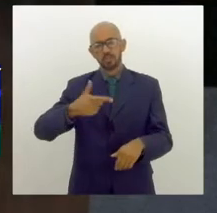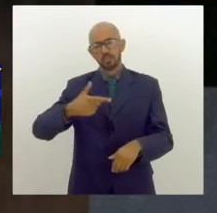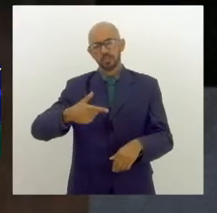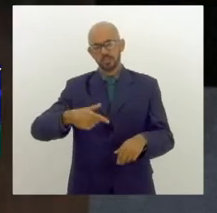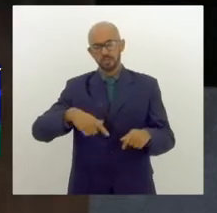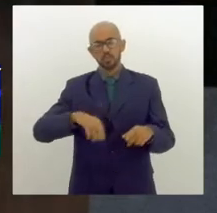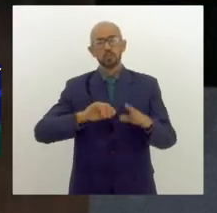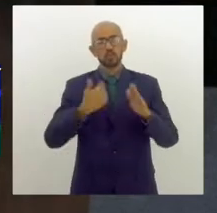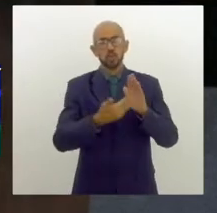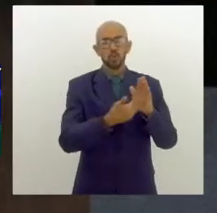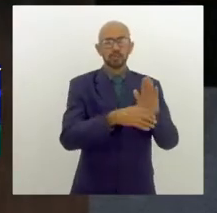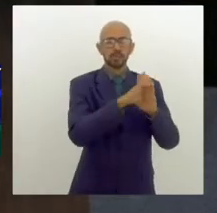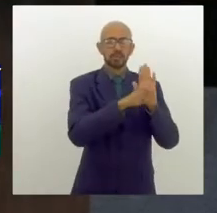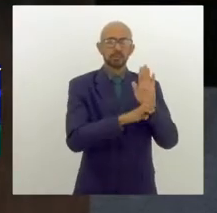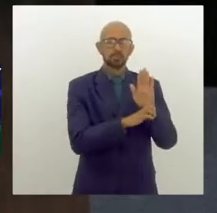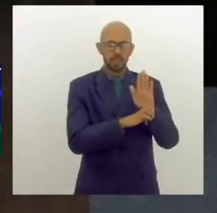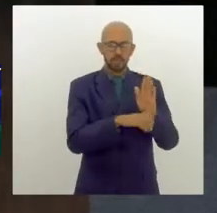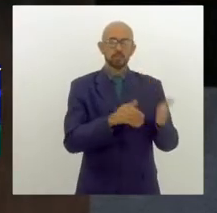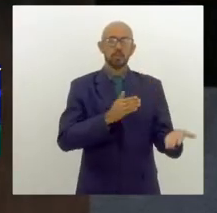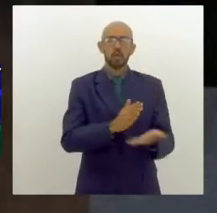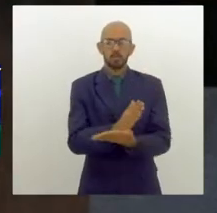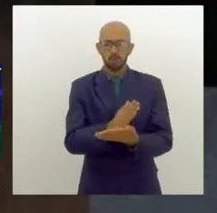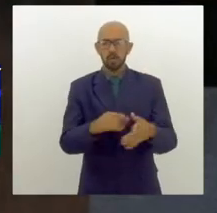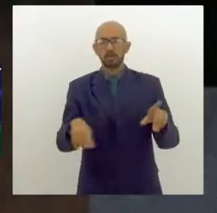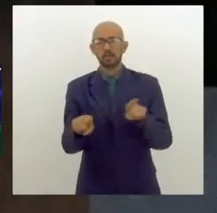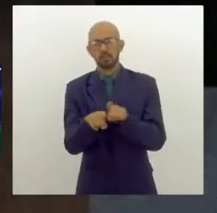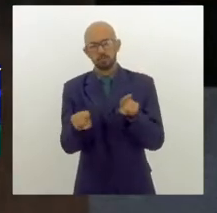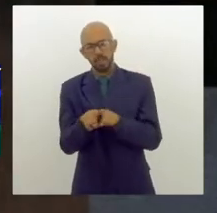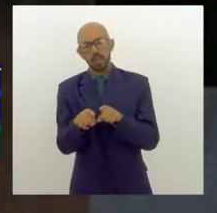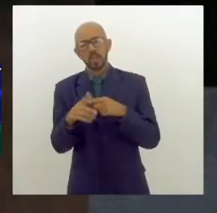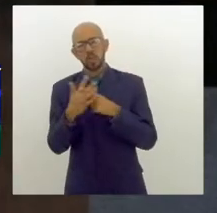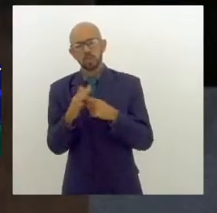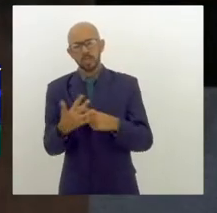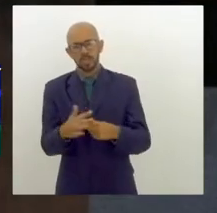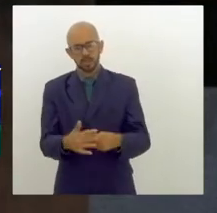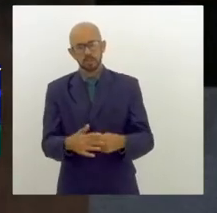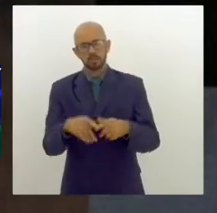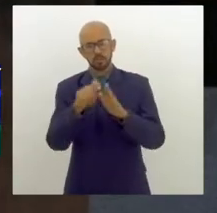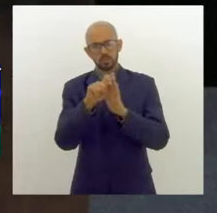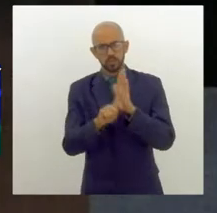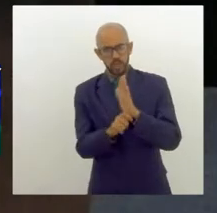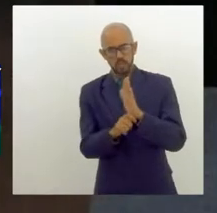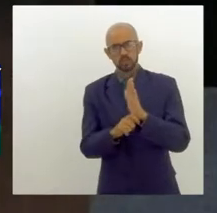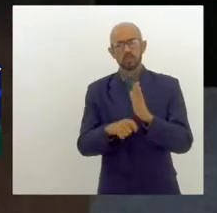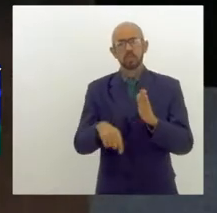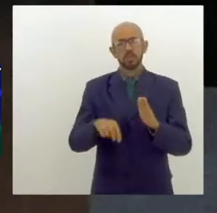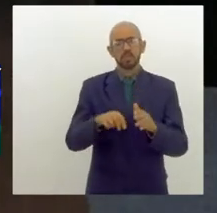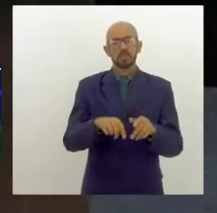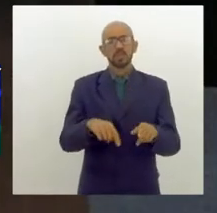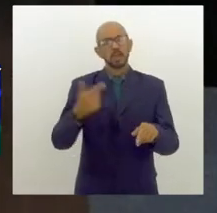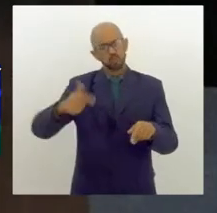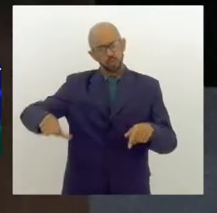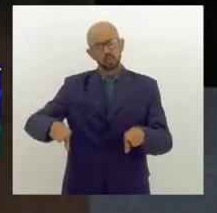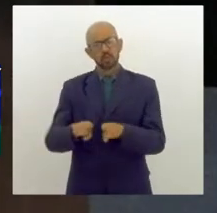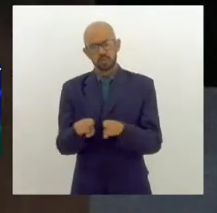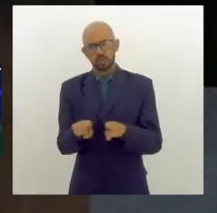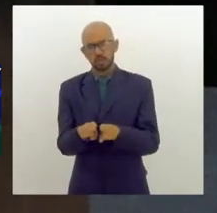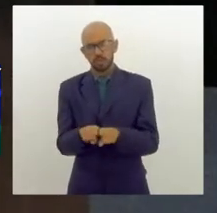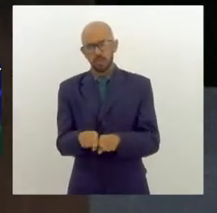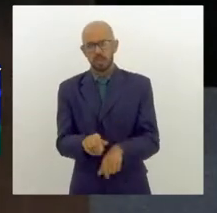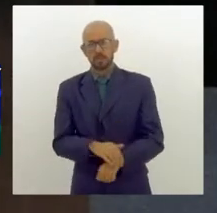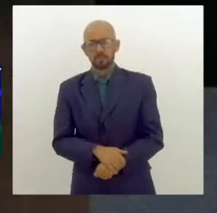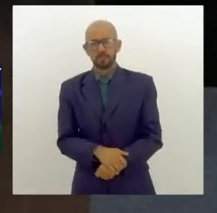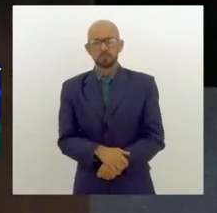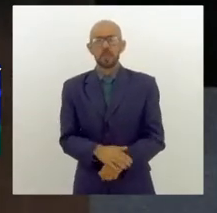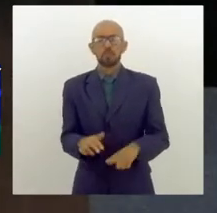emendas que apresentei, que aperfeiçoam o projeto, e as outras que aperfeiçoaram o projeto. Com